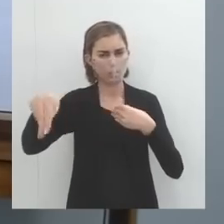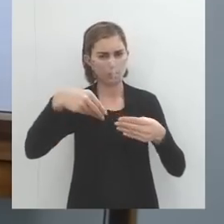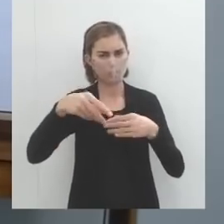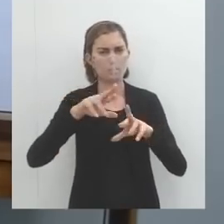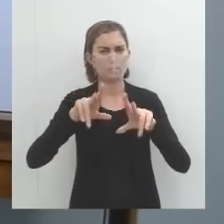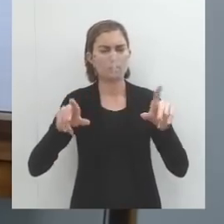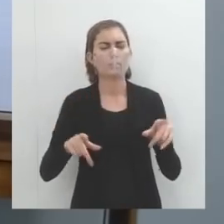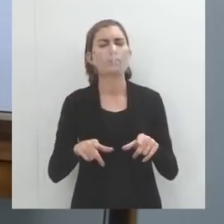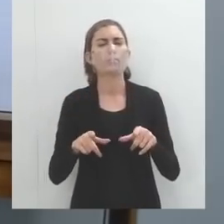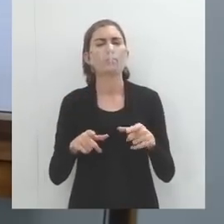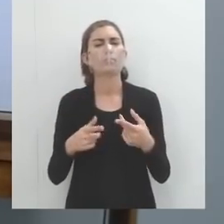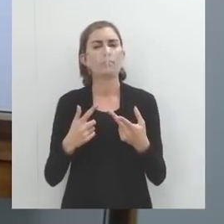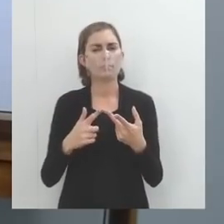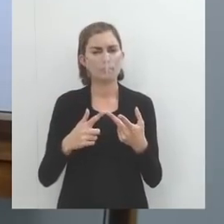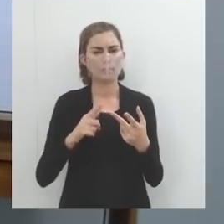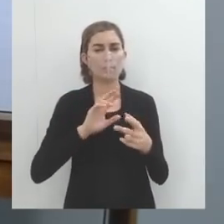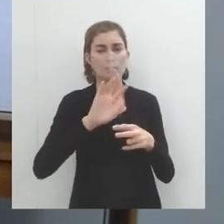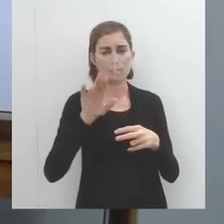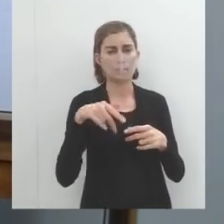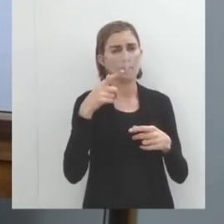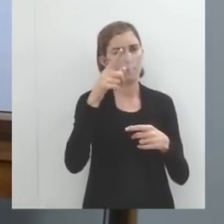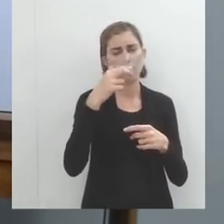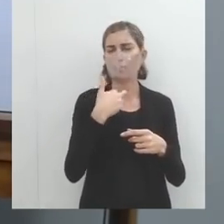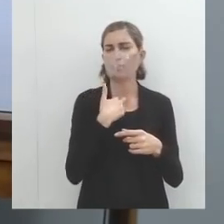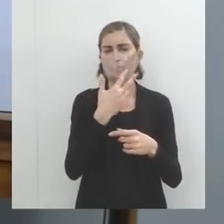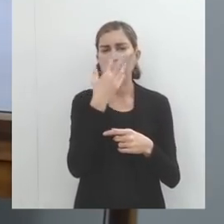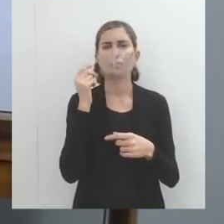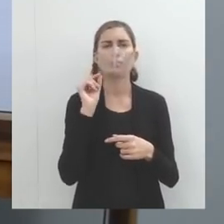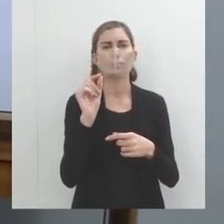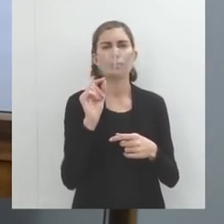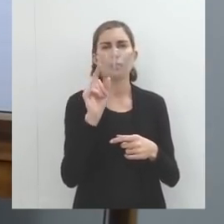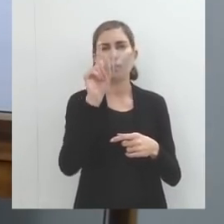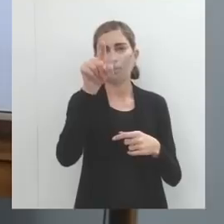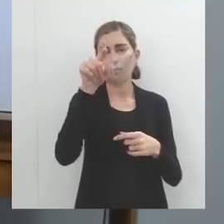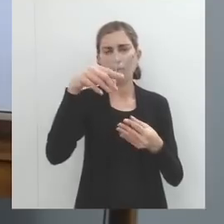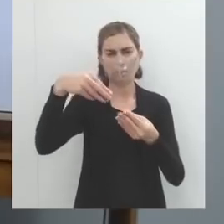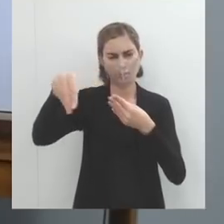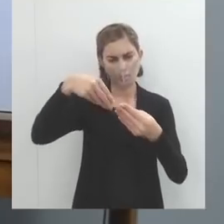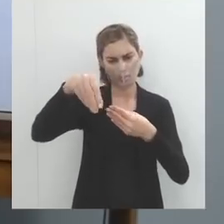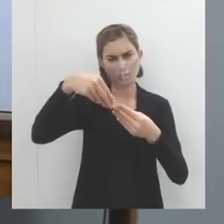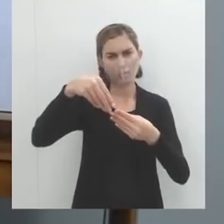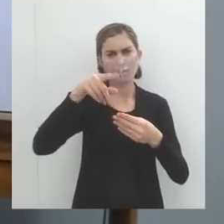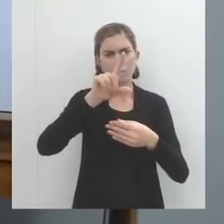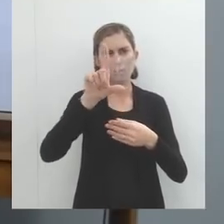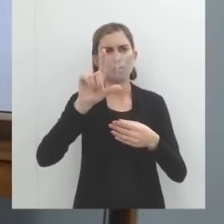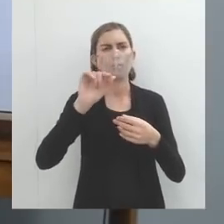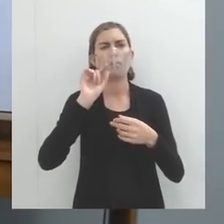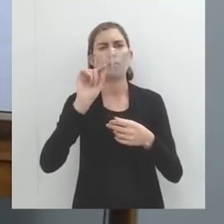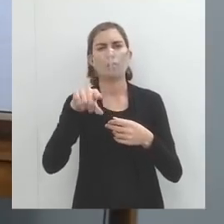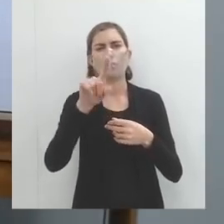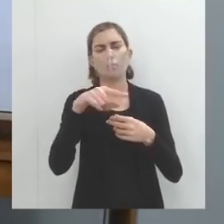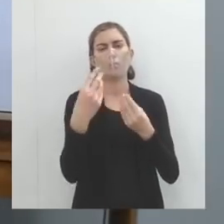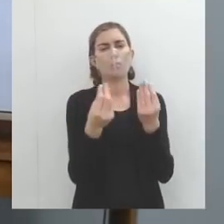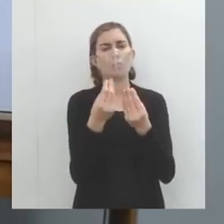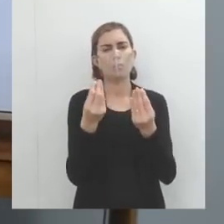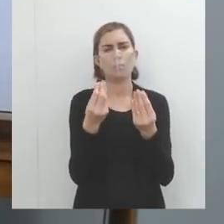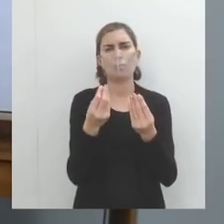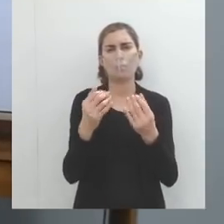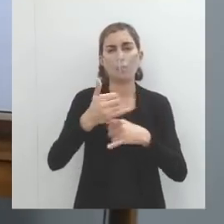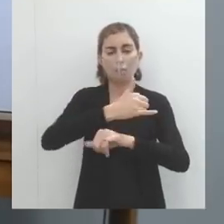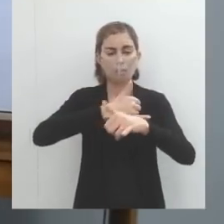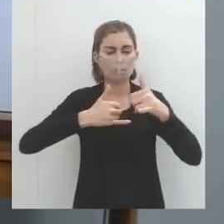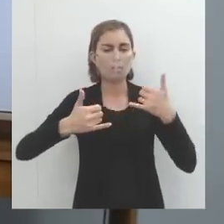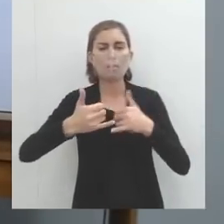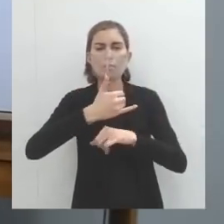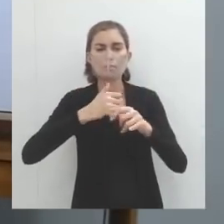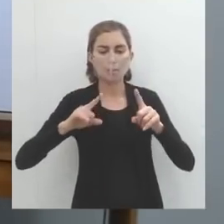Sendo que esse líquido das vesículas seminais, a gente não pode esquecer disso. Esse líquido que vai sair dessas vesículas, eles são fontes de energia